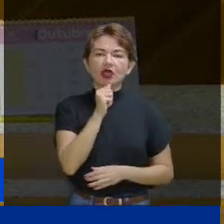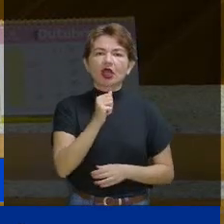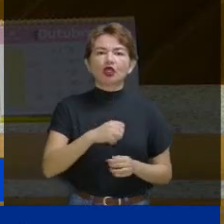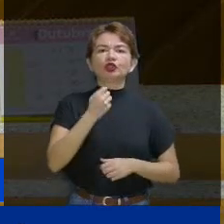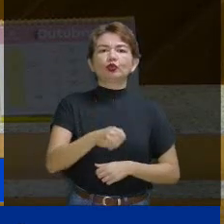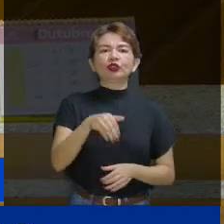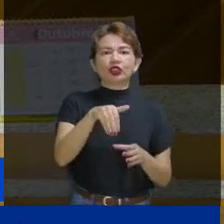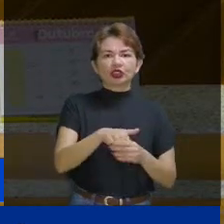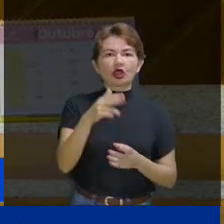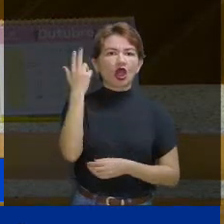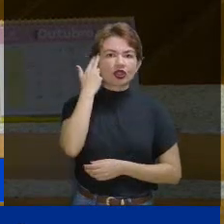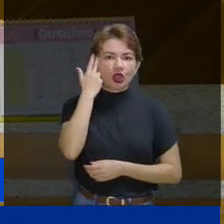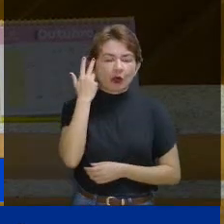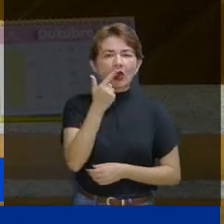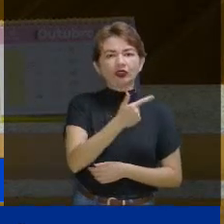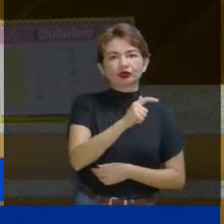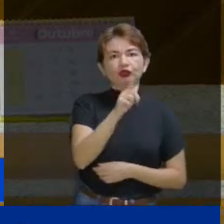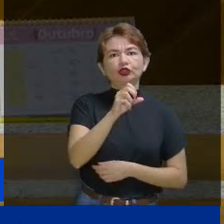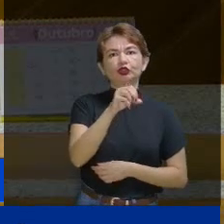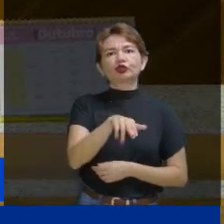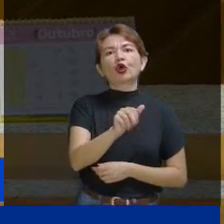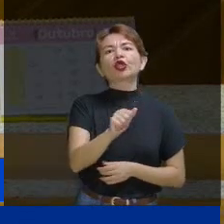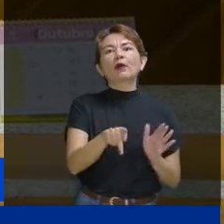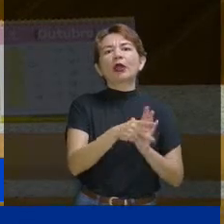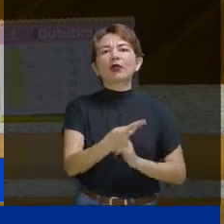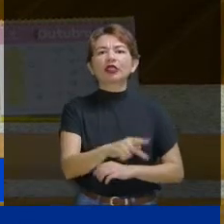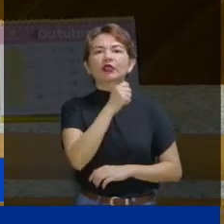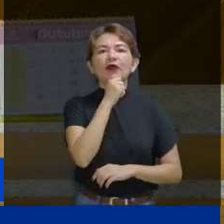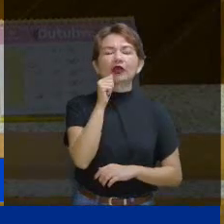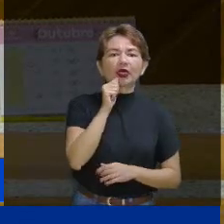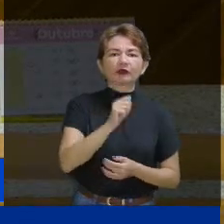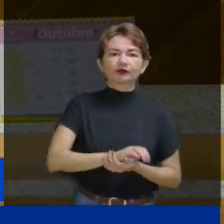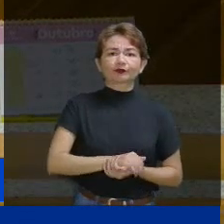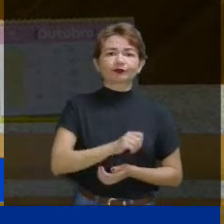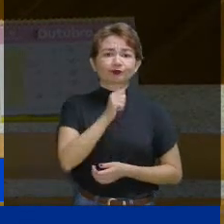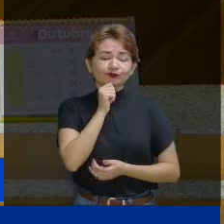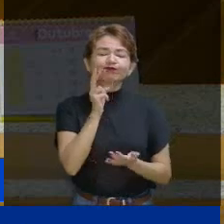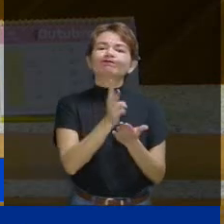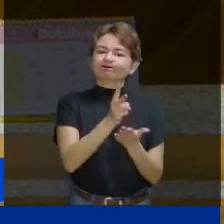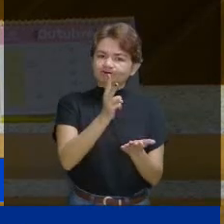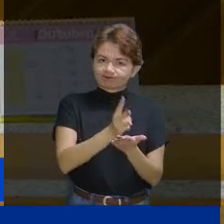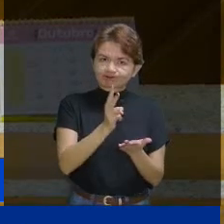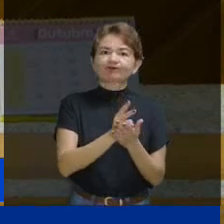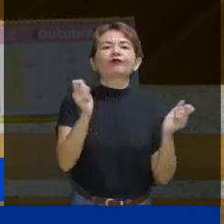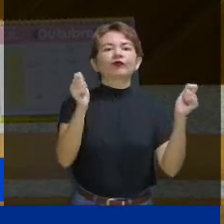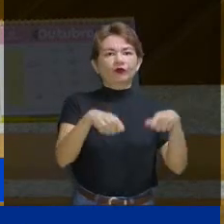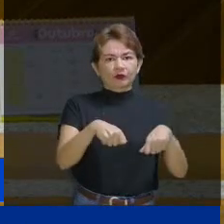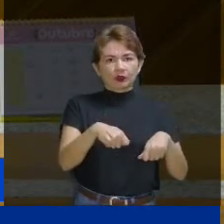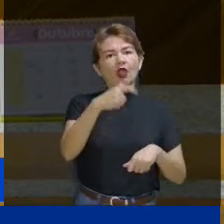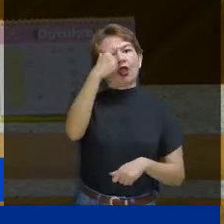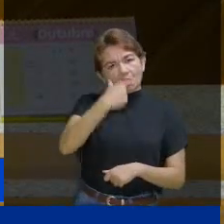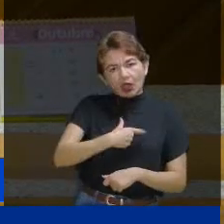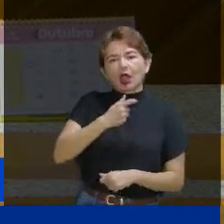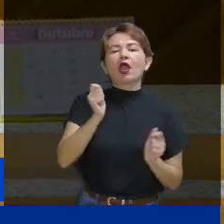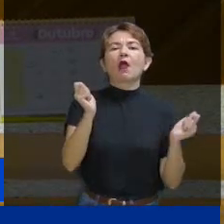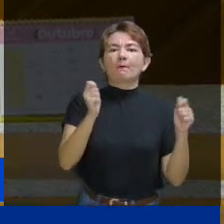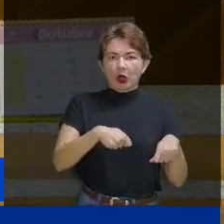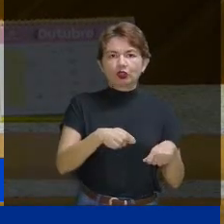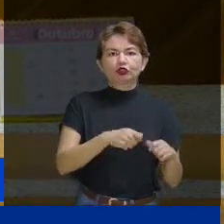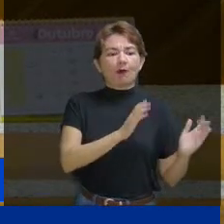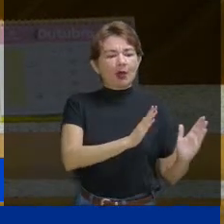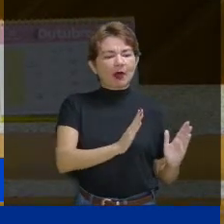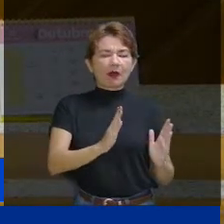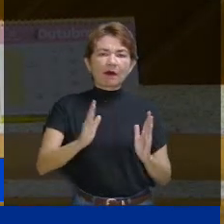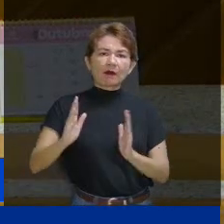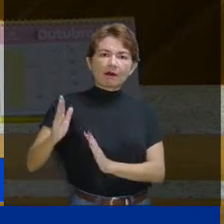juízes eleitorais tradicionais, como da 2ª Zona Eleitoral de Macapá, ainda mantinham a competência sobre os feitos em